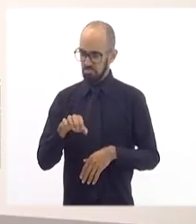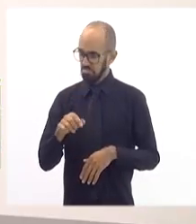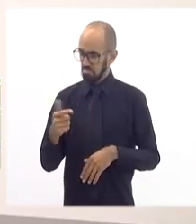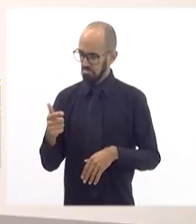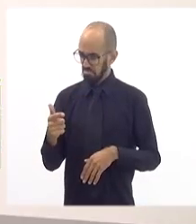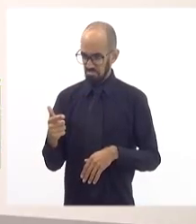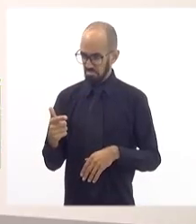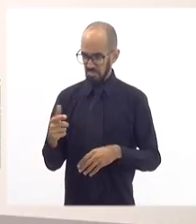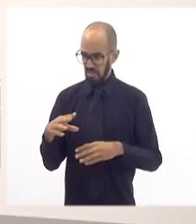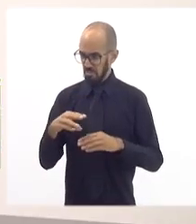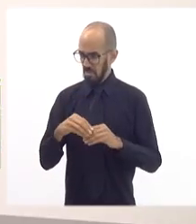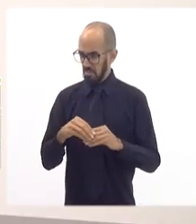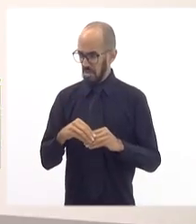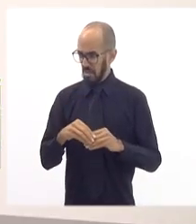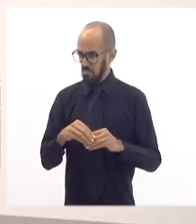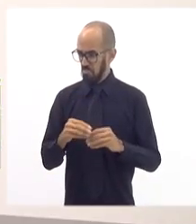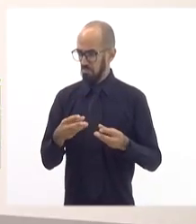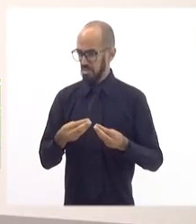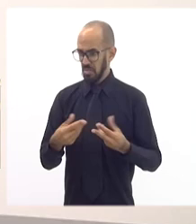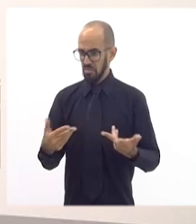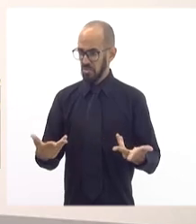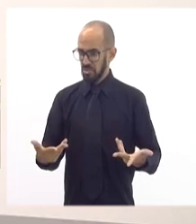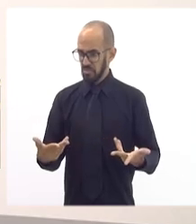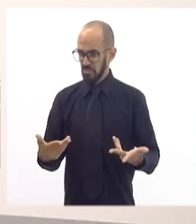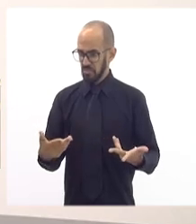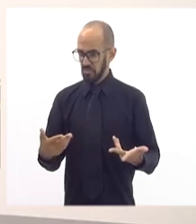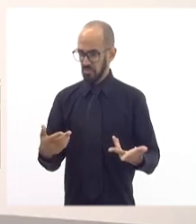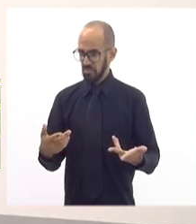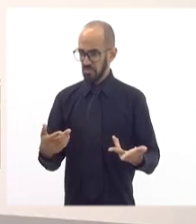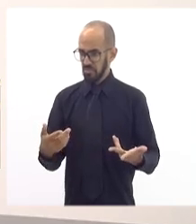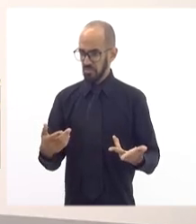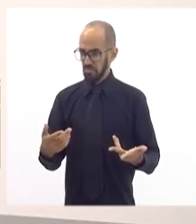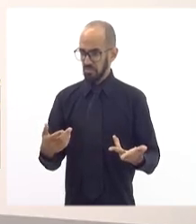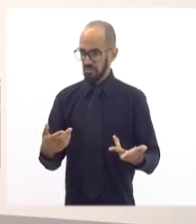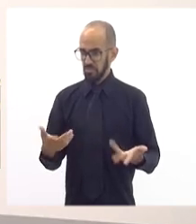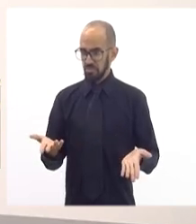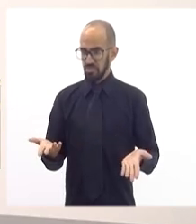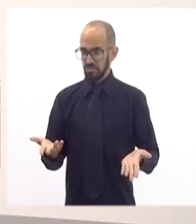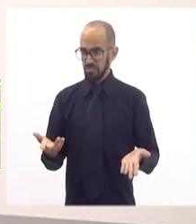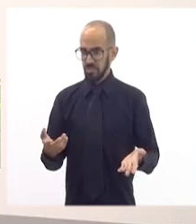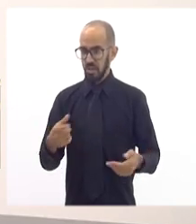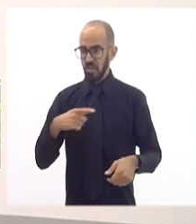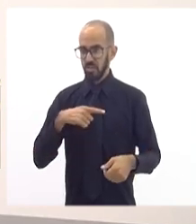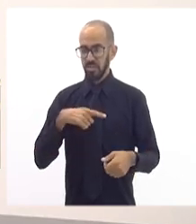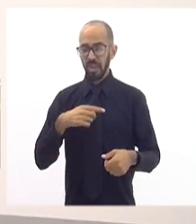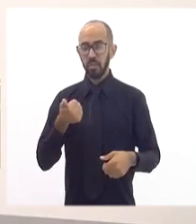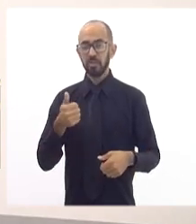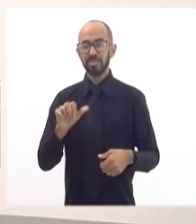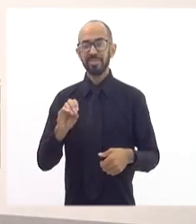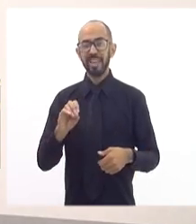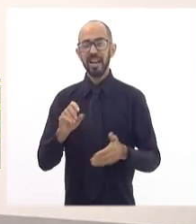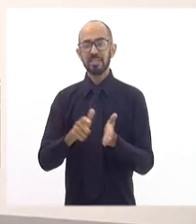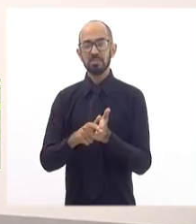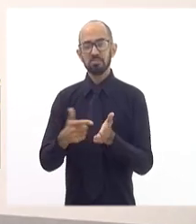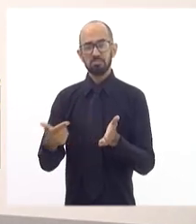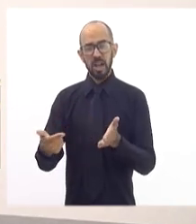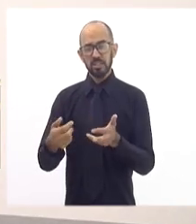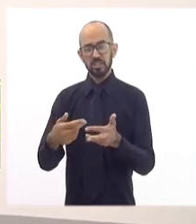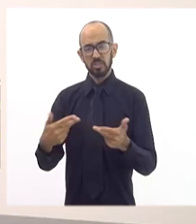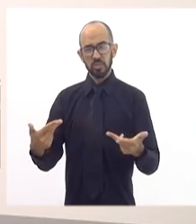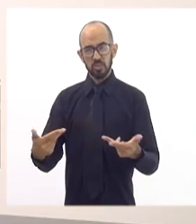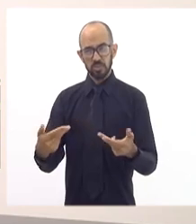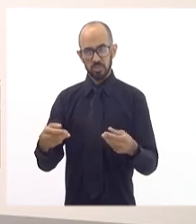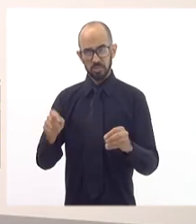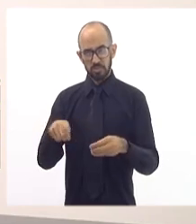acrescentar né tanto que já foi dito eu queria complementar Na verdade eu tenho 10 páginas aqui de pontos a serem colocados